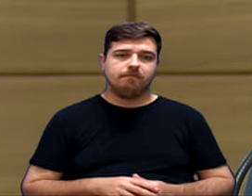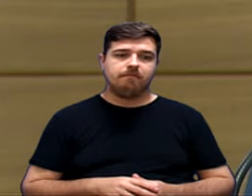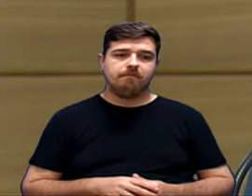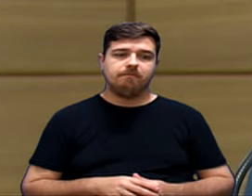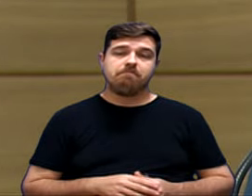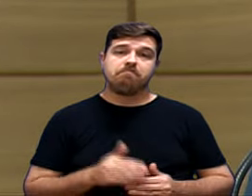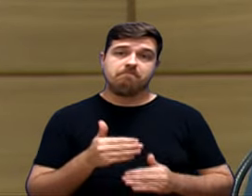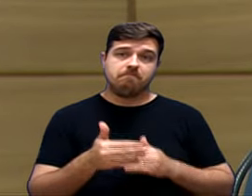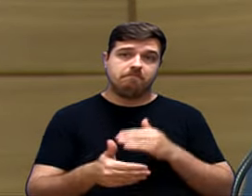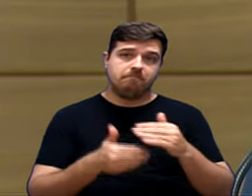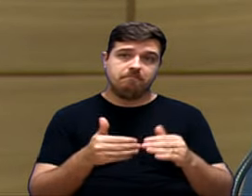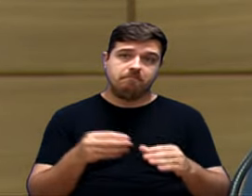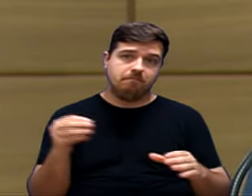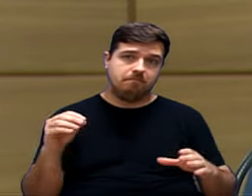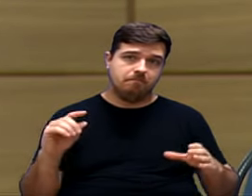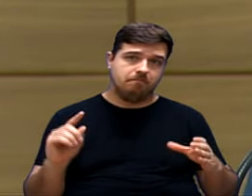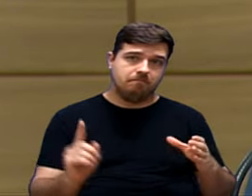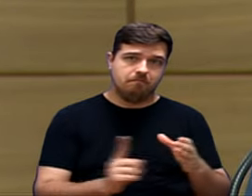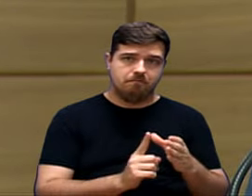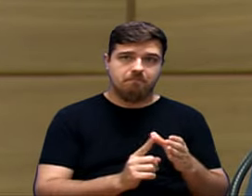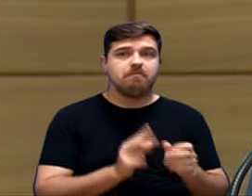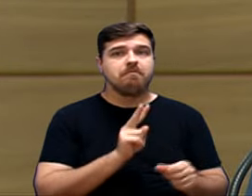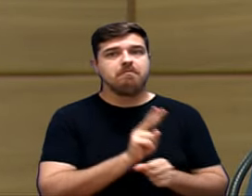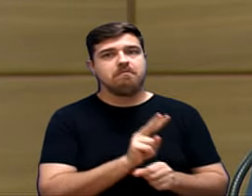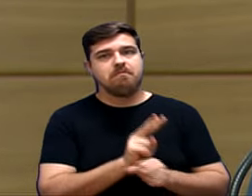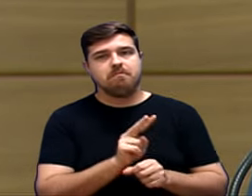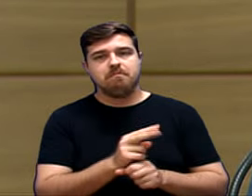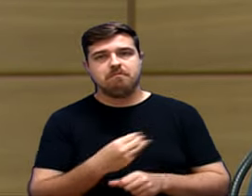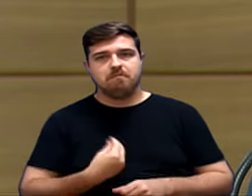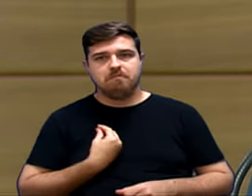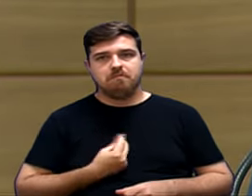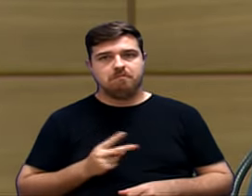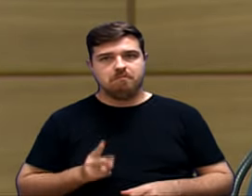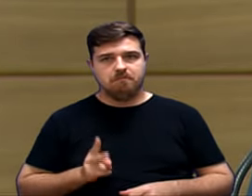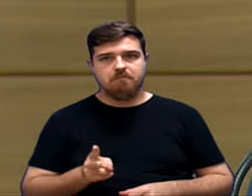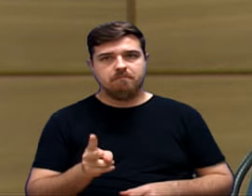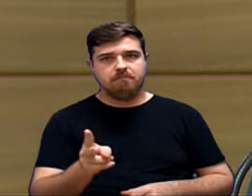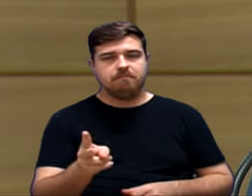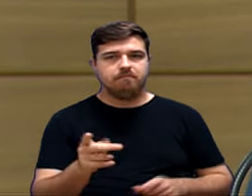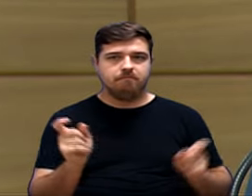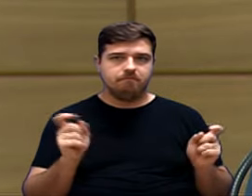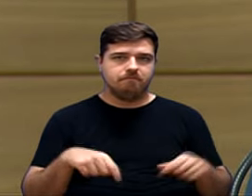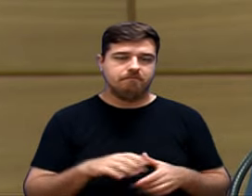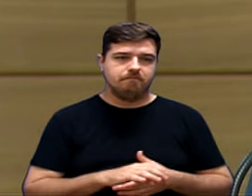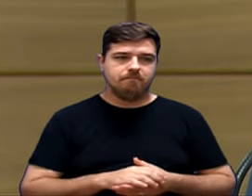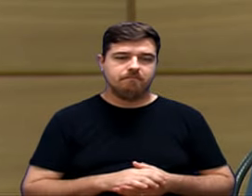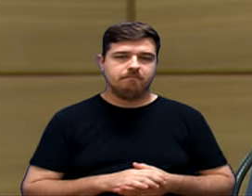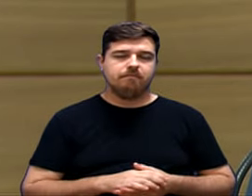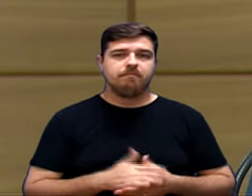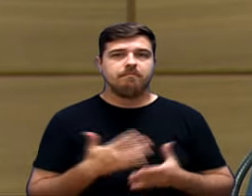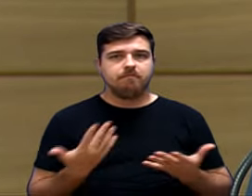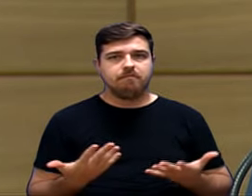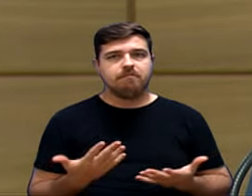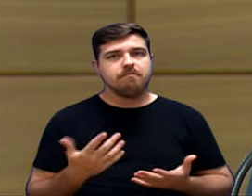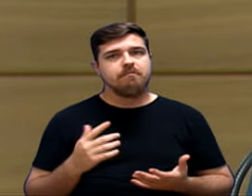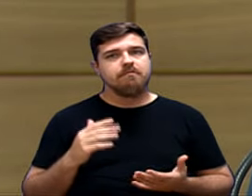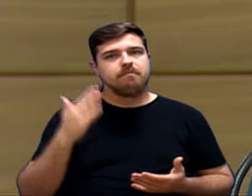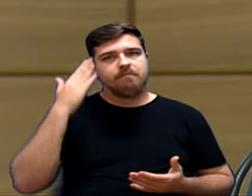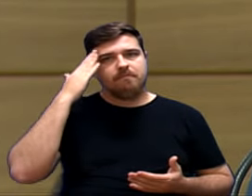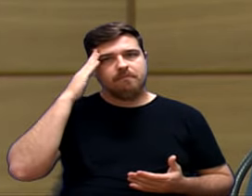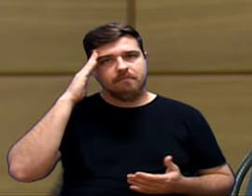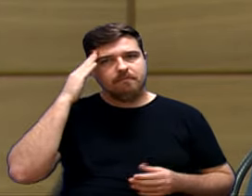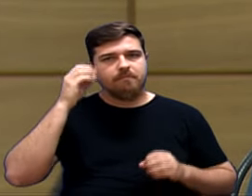passando para uma preservação de quase 30 km qu então a gente entende